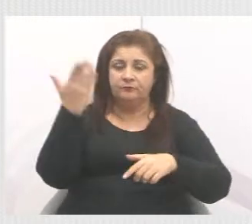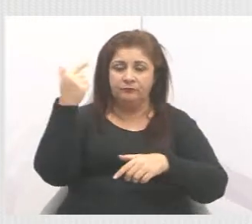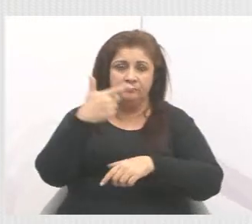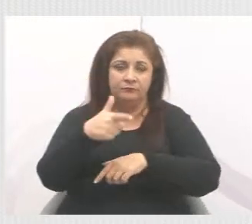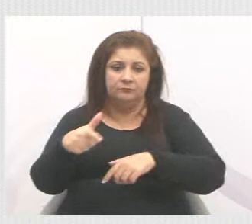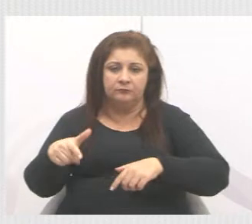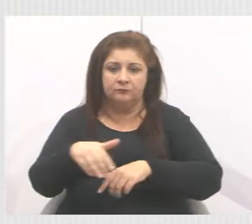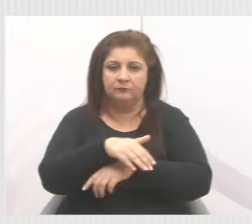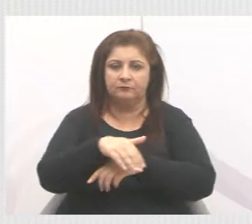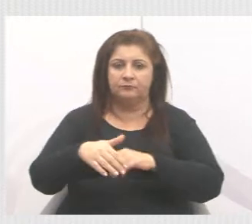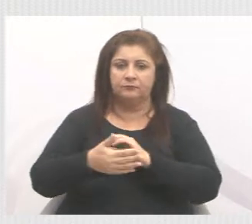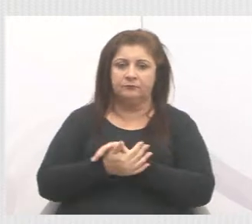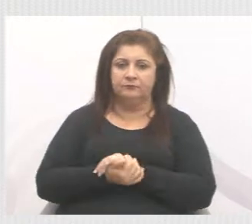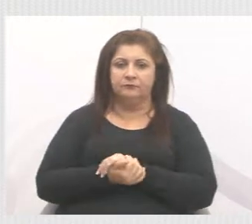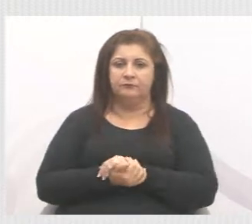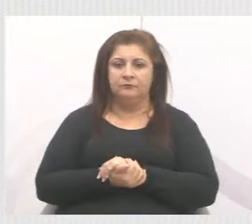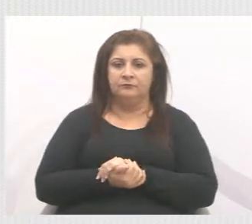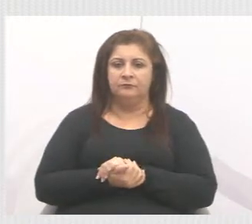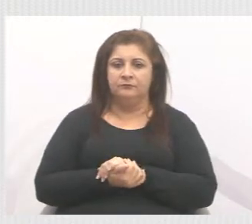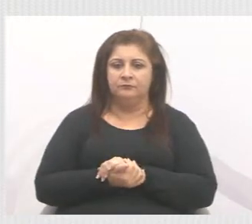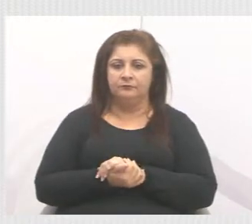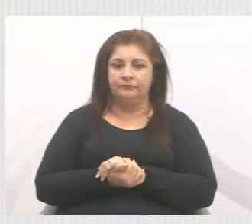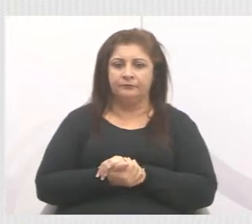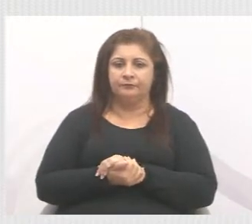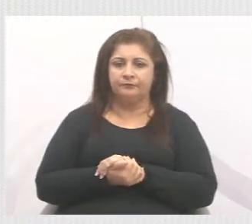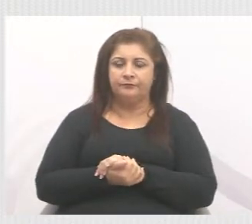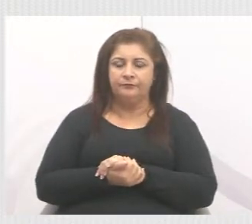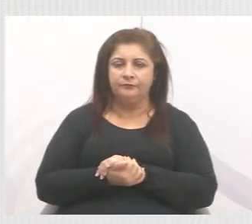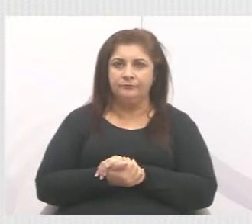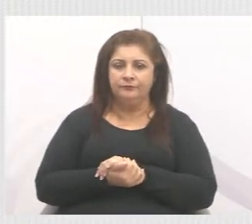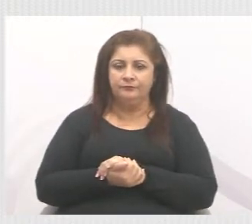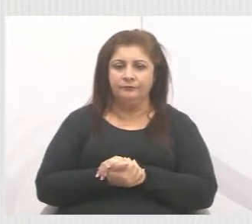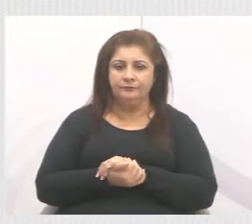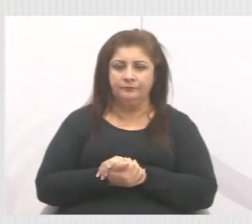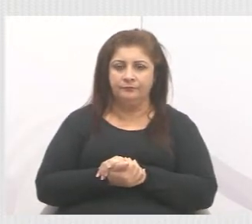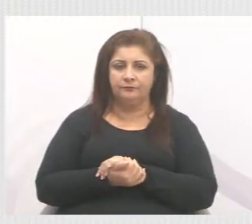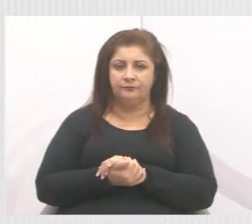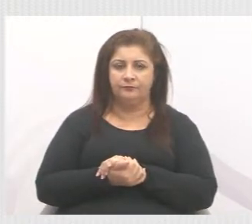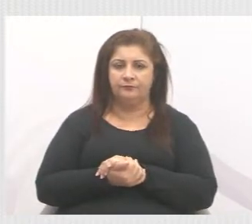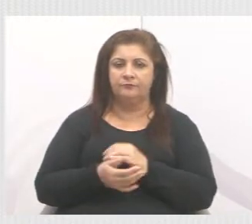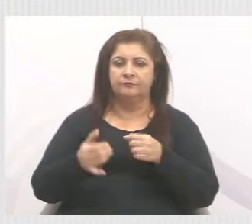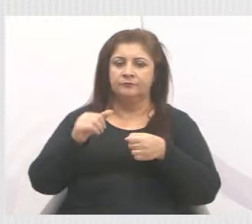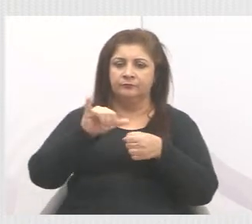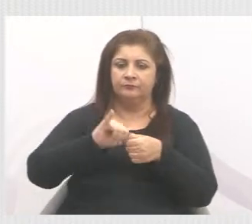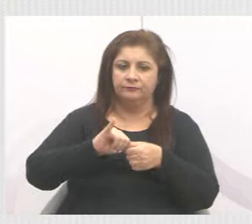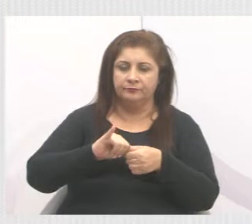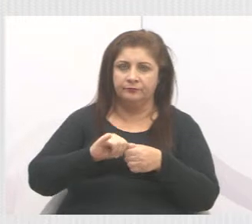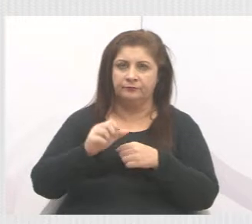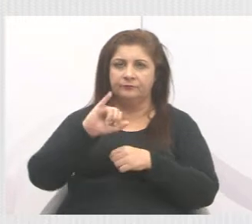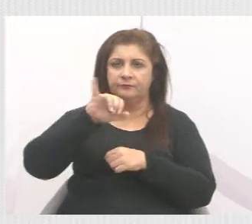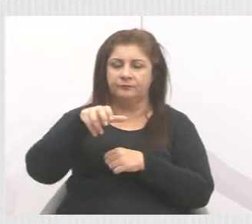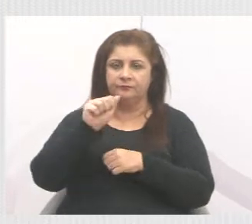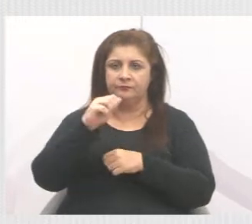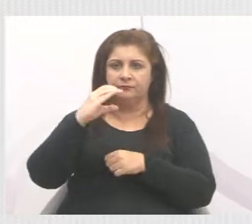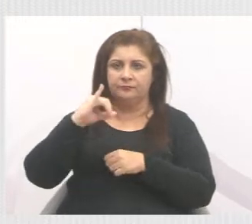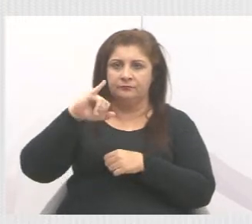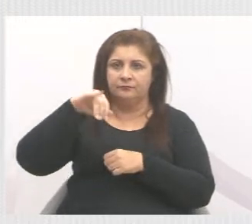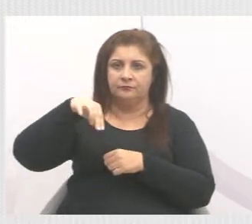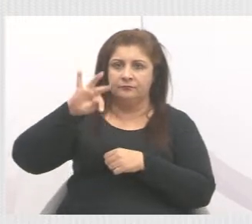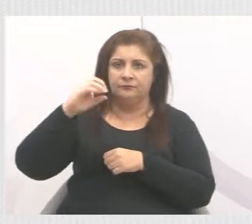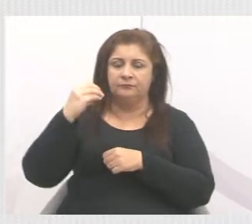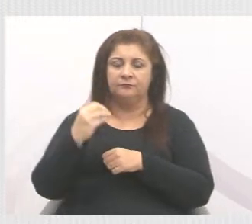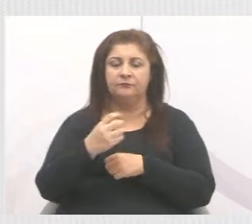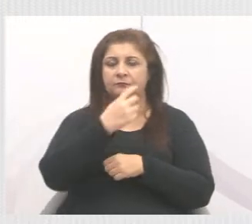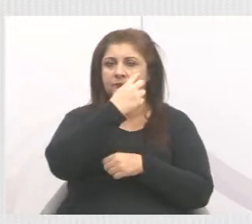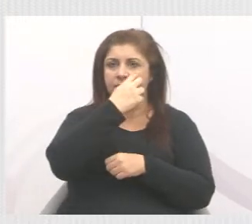Jesus, Itapeva, Paraty, Bairro da Figueira, Veraneio Irajá, Centro, Jardim Jacinto, Meia Lua, Santa